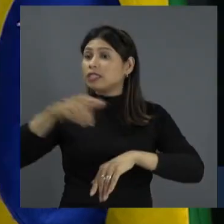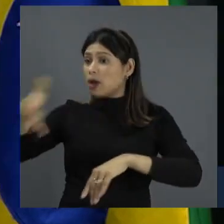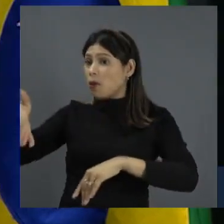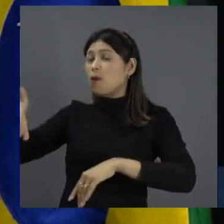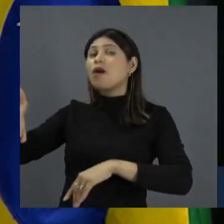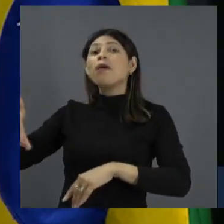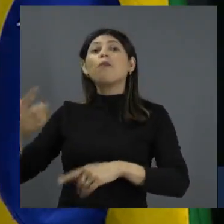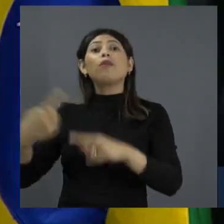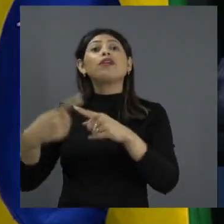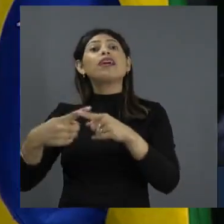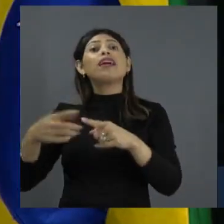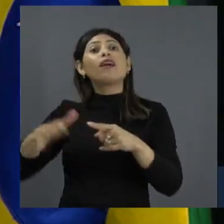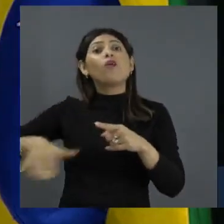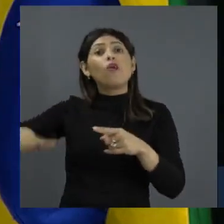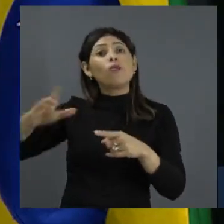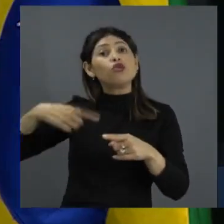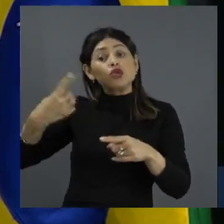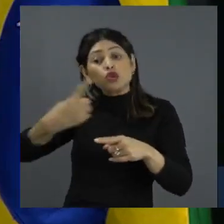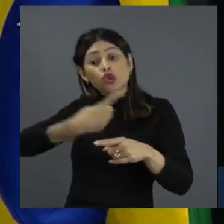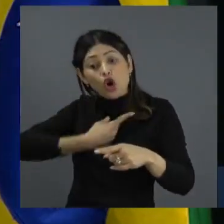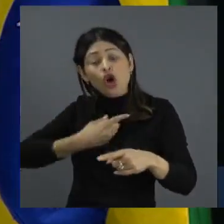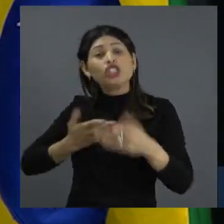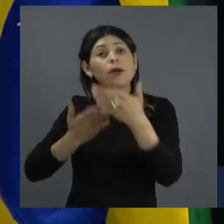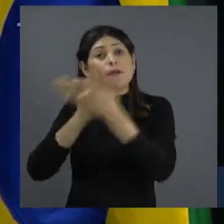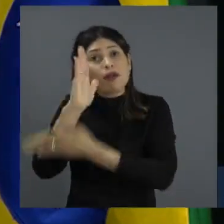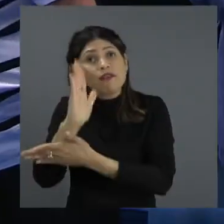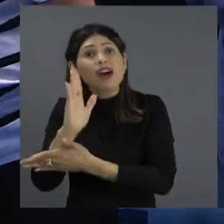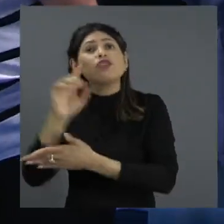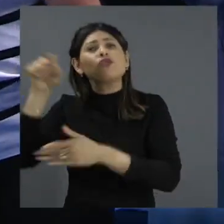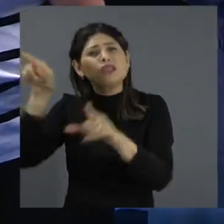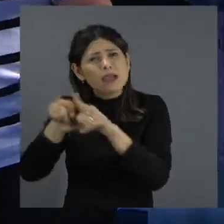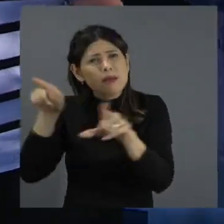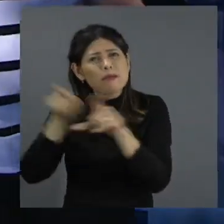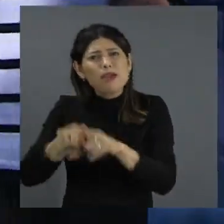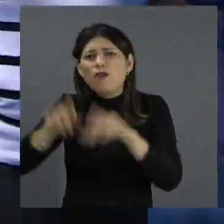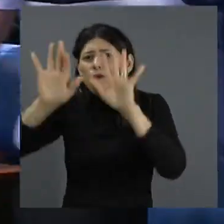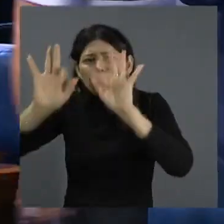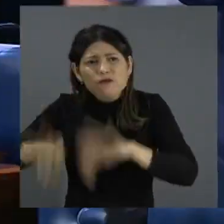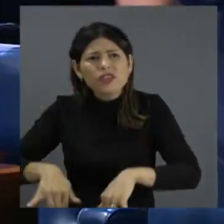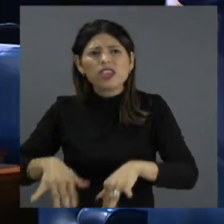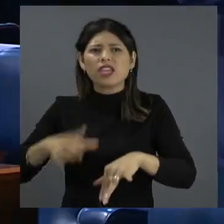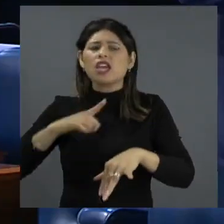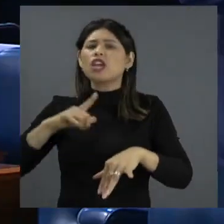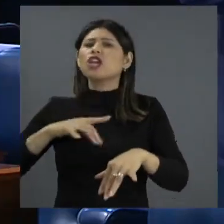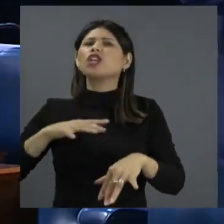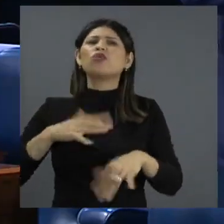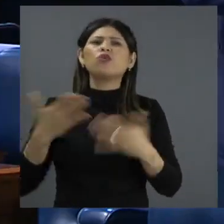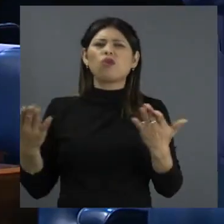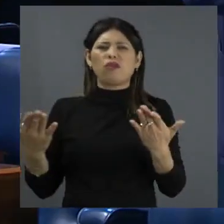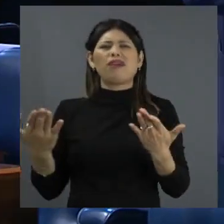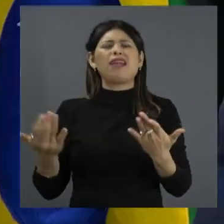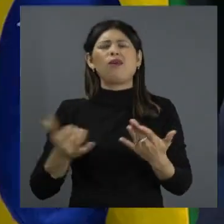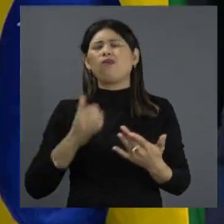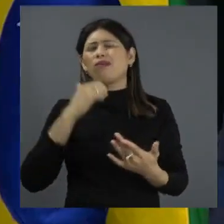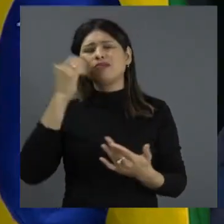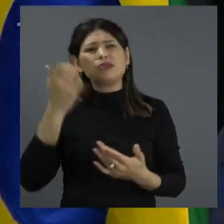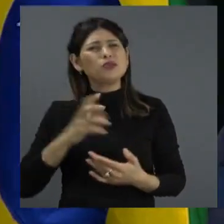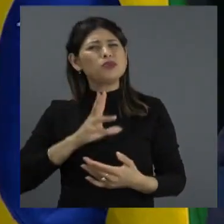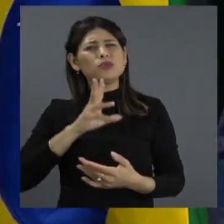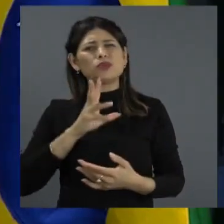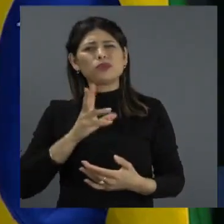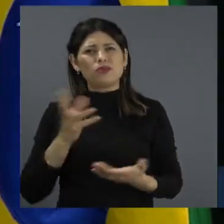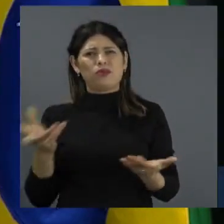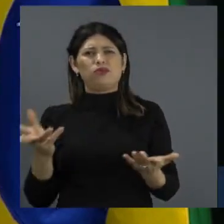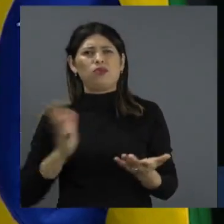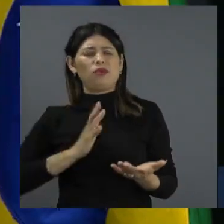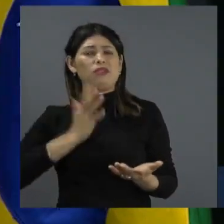8, aprovada por nós todos. Está lá o fim do foro privilegiado, essa vergonha. O